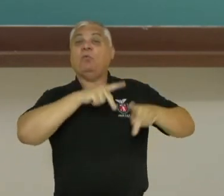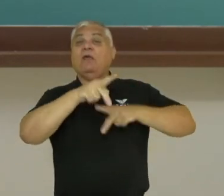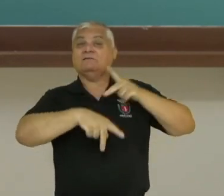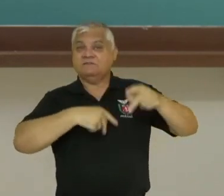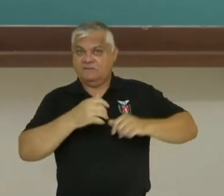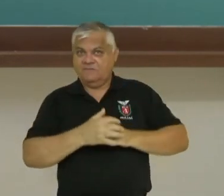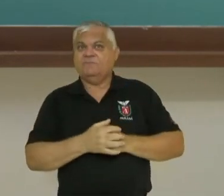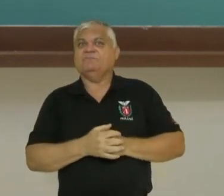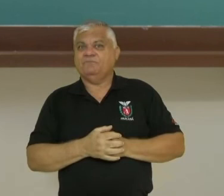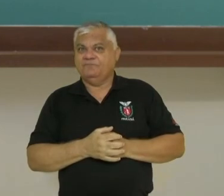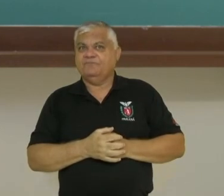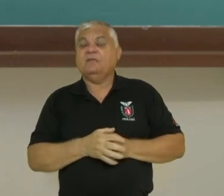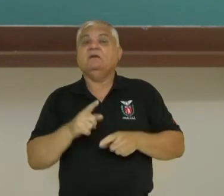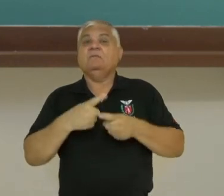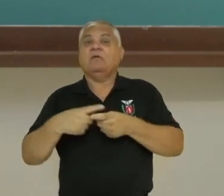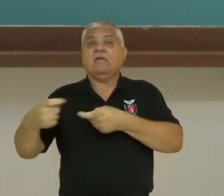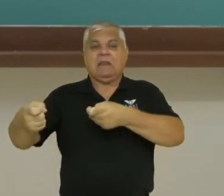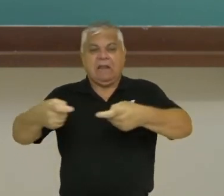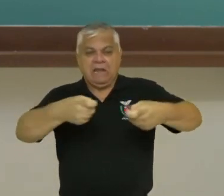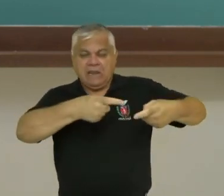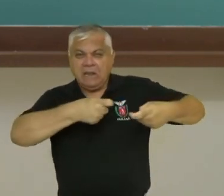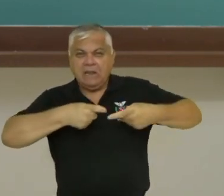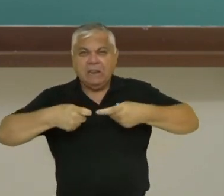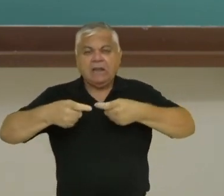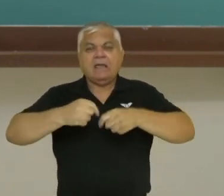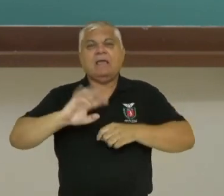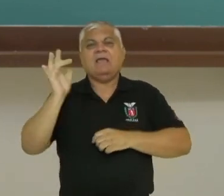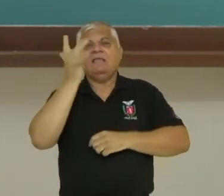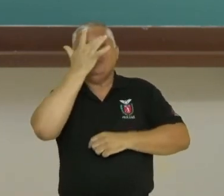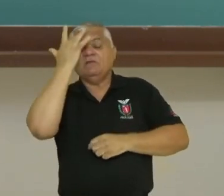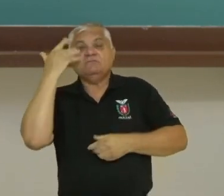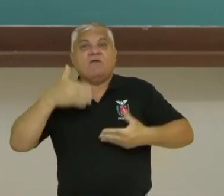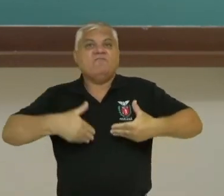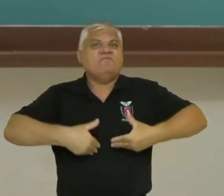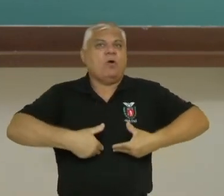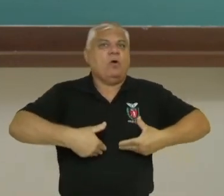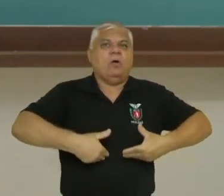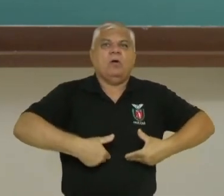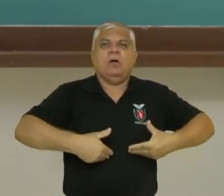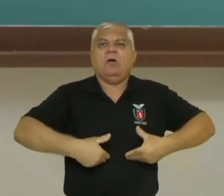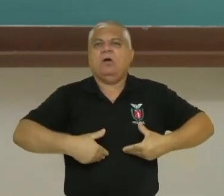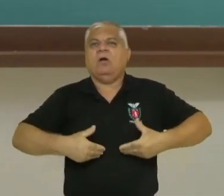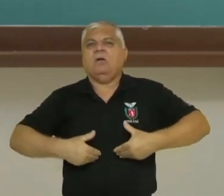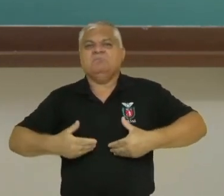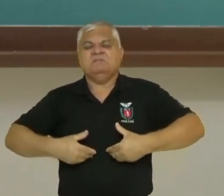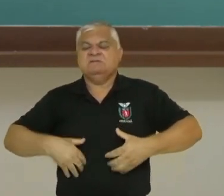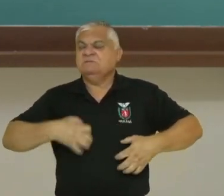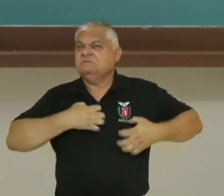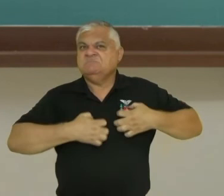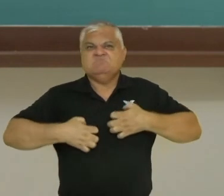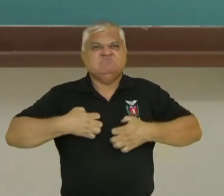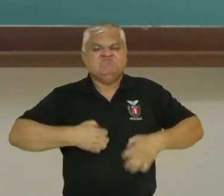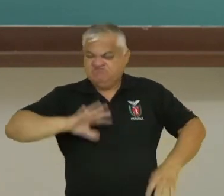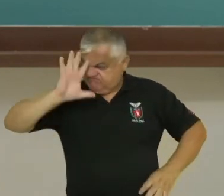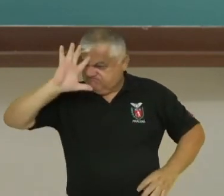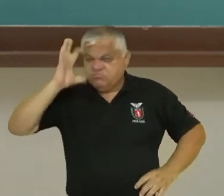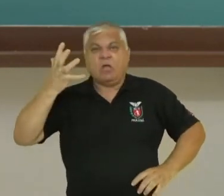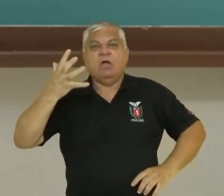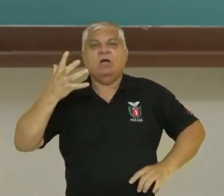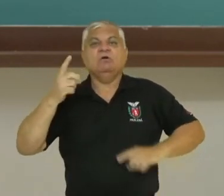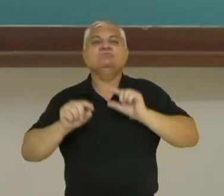momento. Numa situação de guerra, pessoas passavam fome, isso gerou revolta. Assim